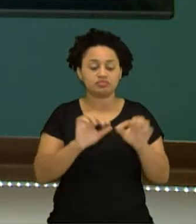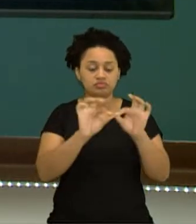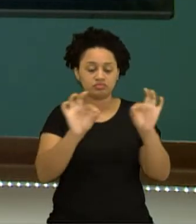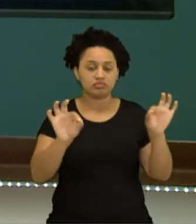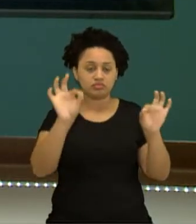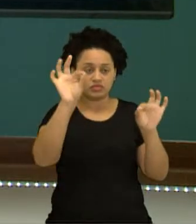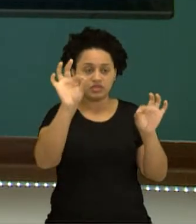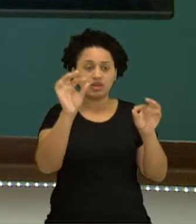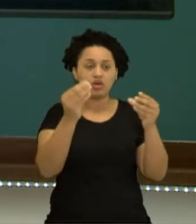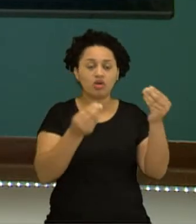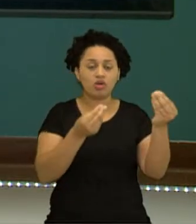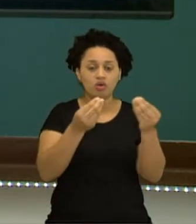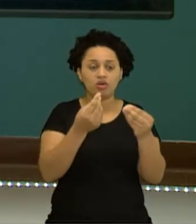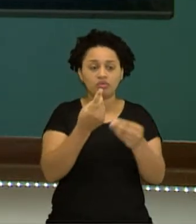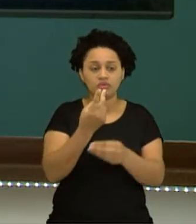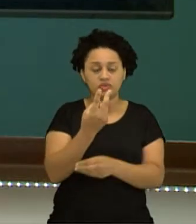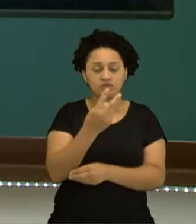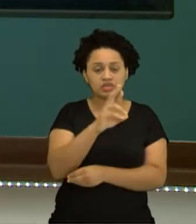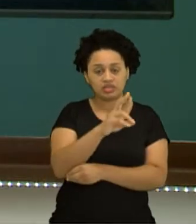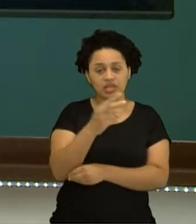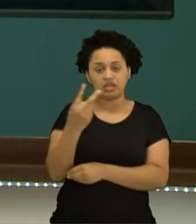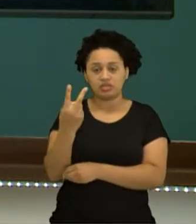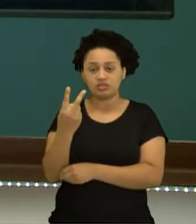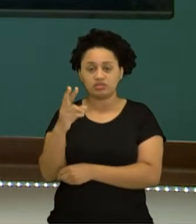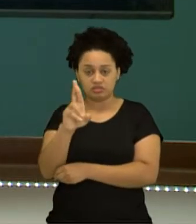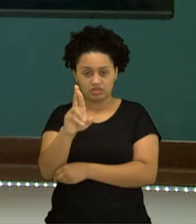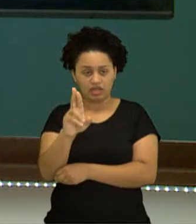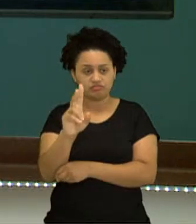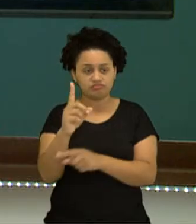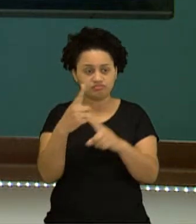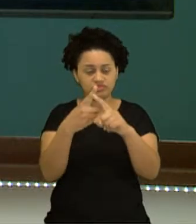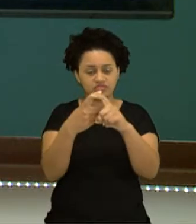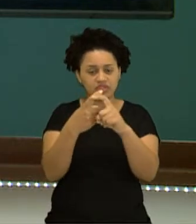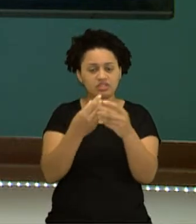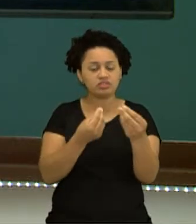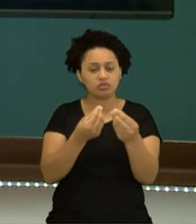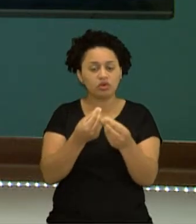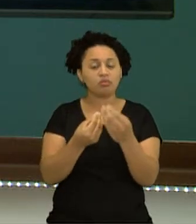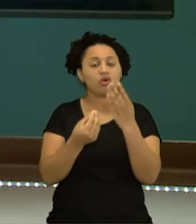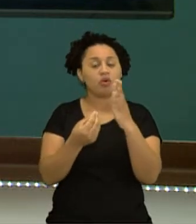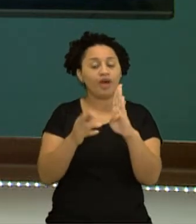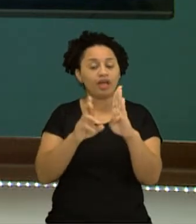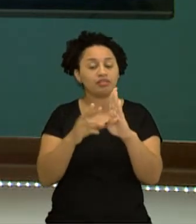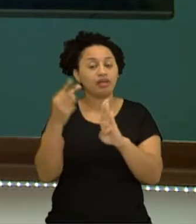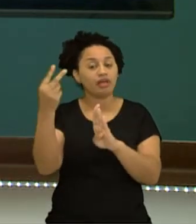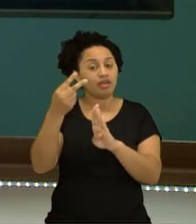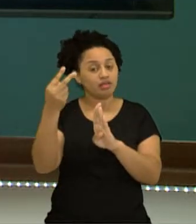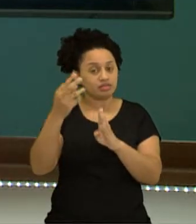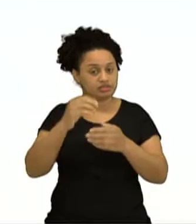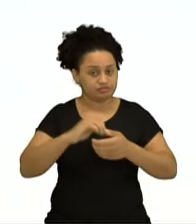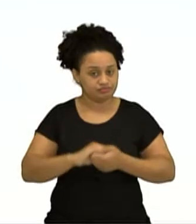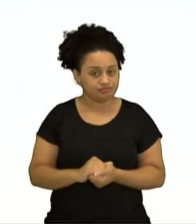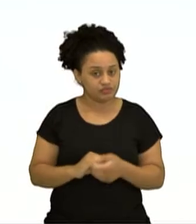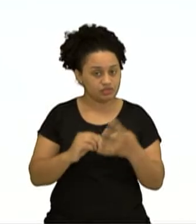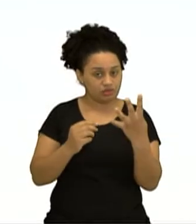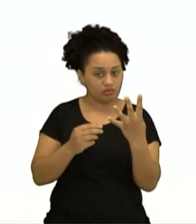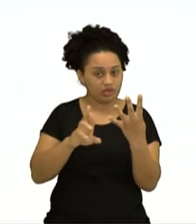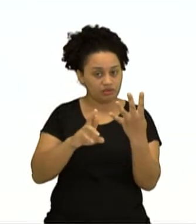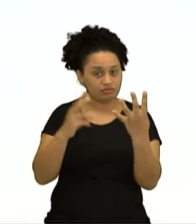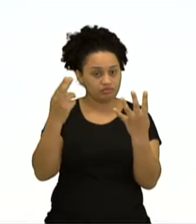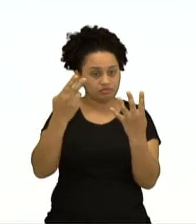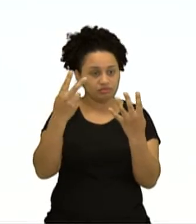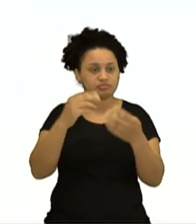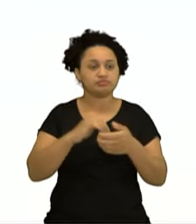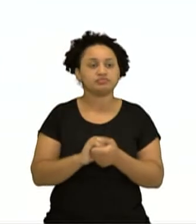a base é 2R, a altura é 2R, 2R vezes 2R, 4R ao quadrado. O 4 passa